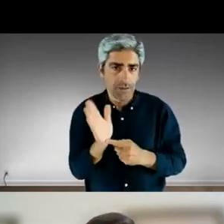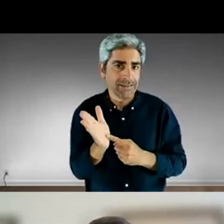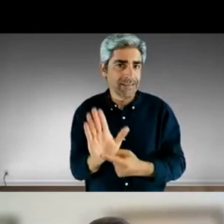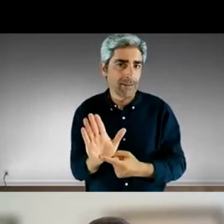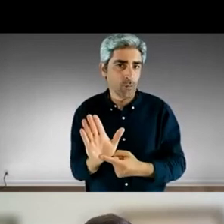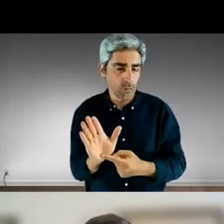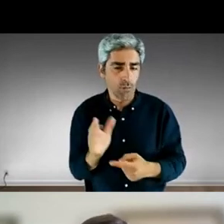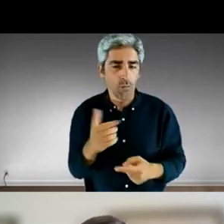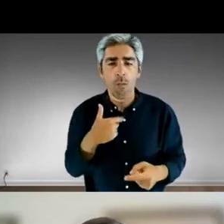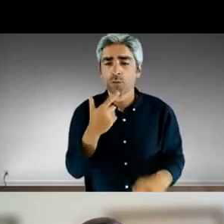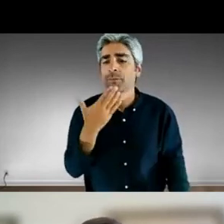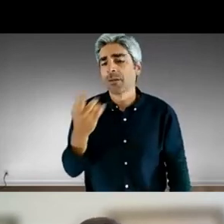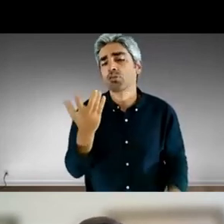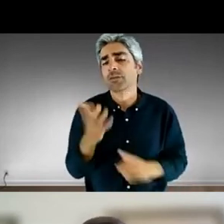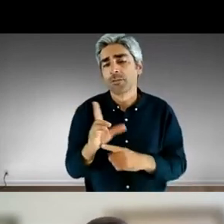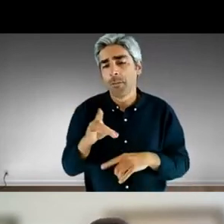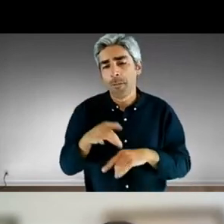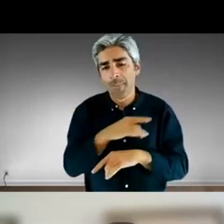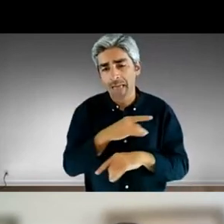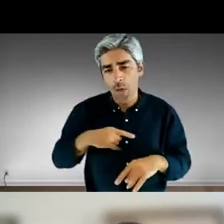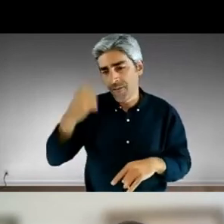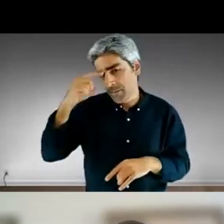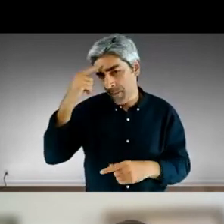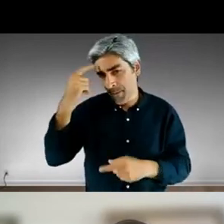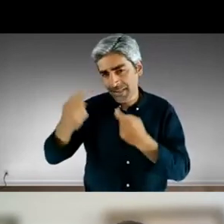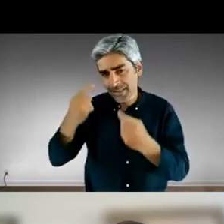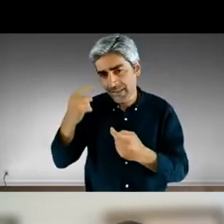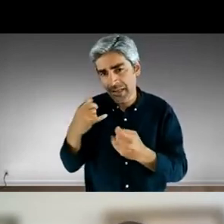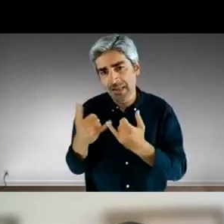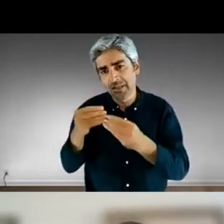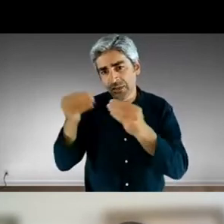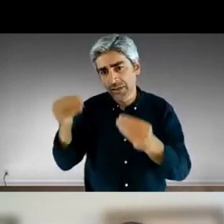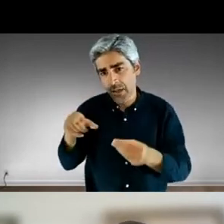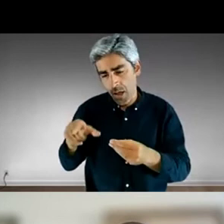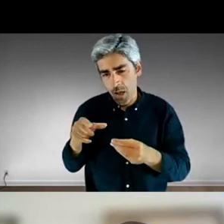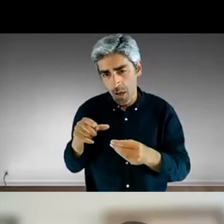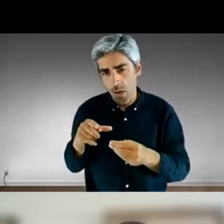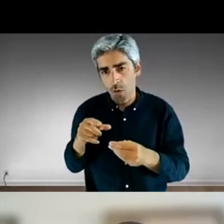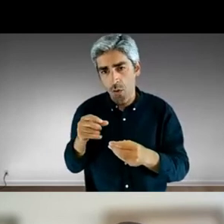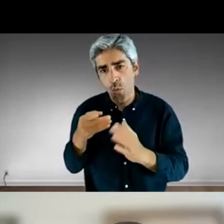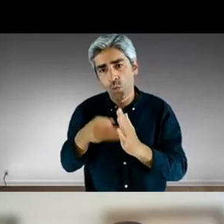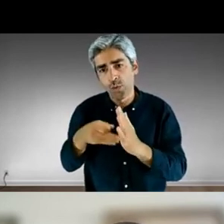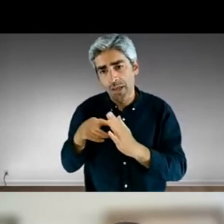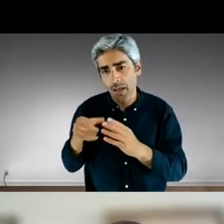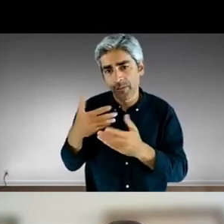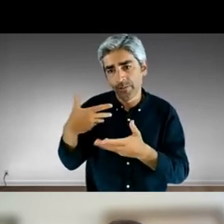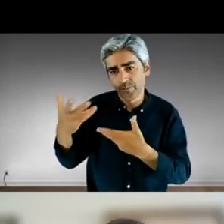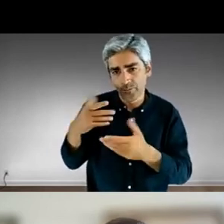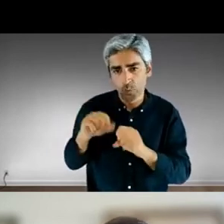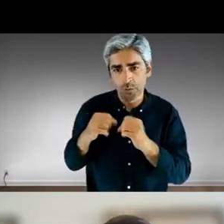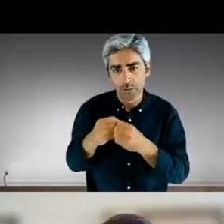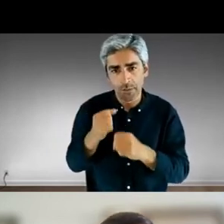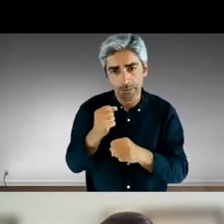pedir a um médico ou um enfermeiro no hospital para pensar digital com o seu utente, já que agora estamos todos a trabalhar para nos tornarmos uma sociedade